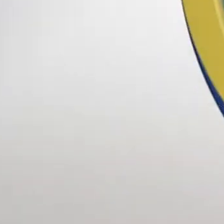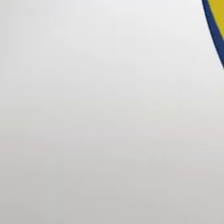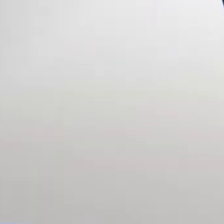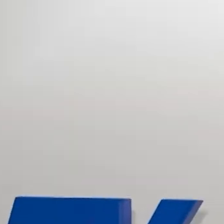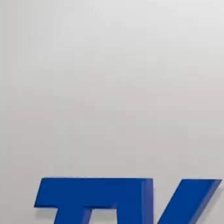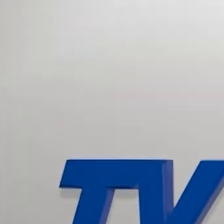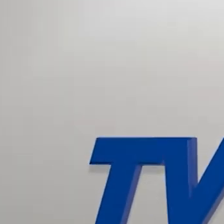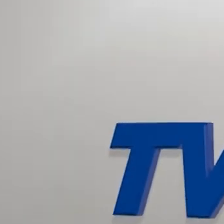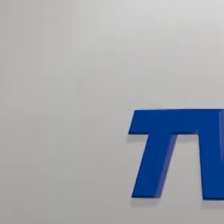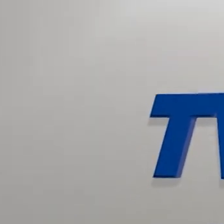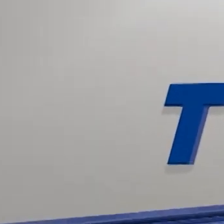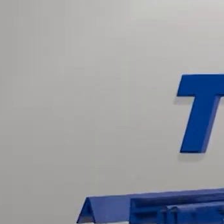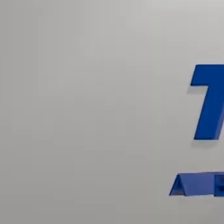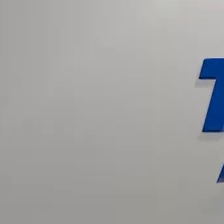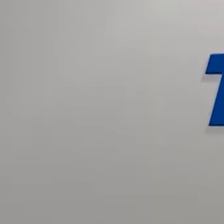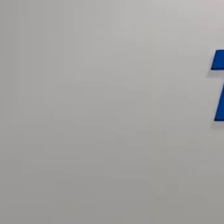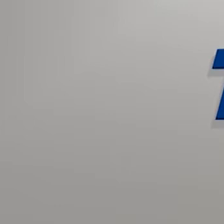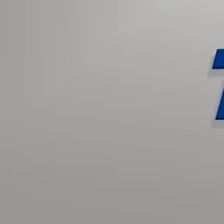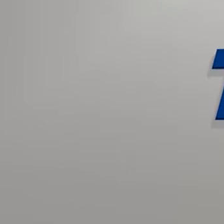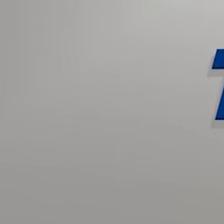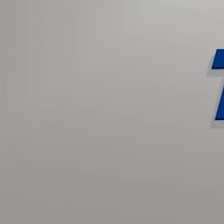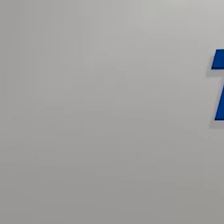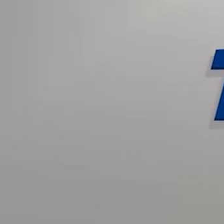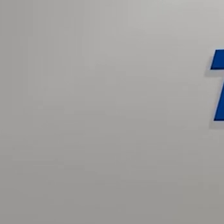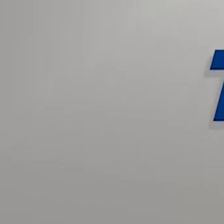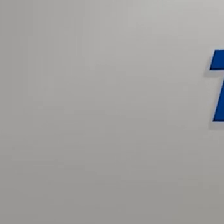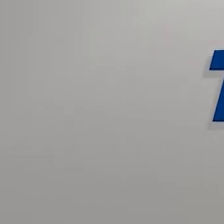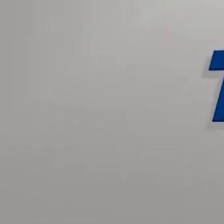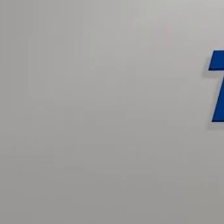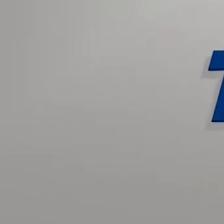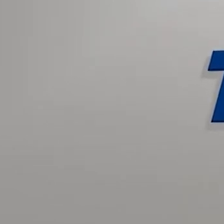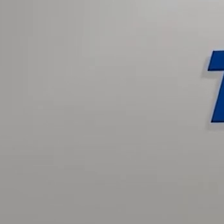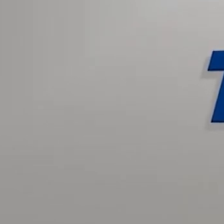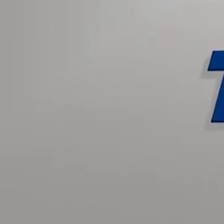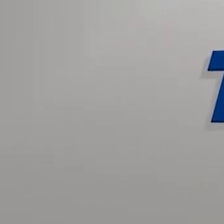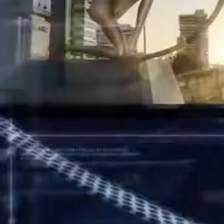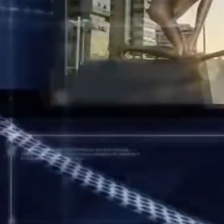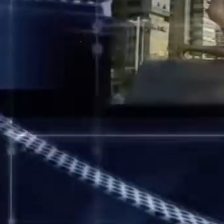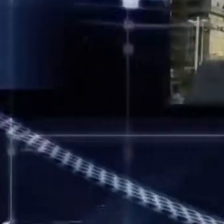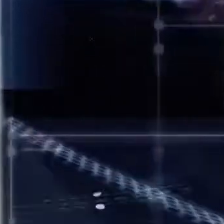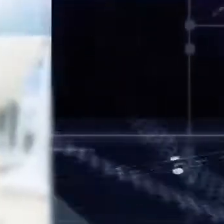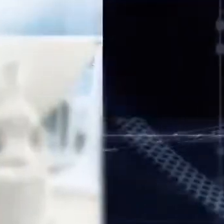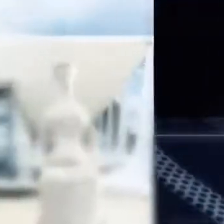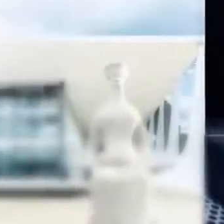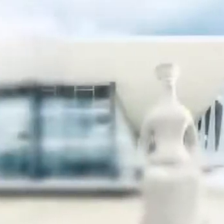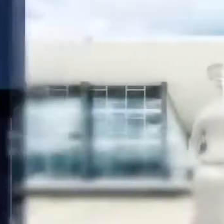TV Fortaleza, a emissora da Casa do Povo.